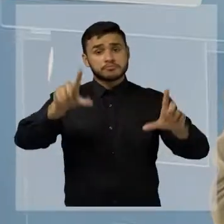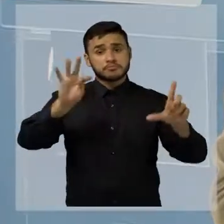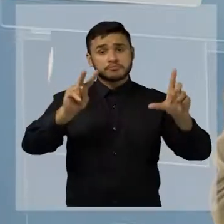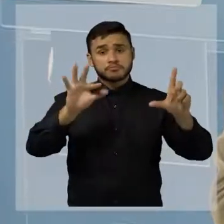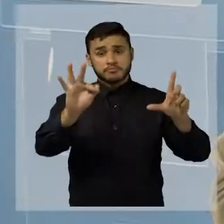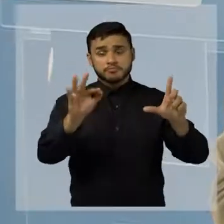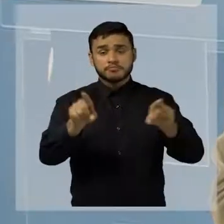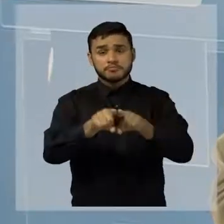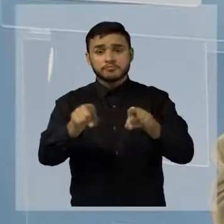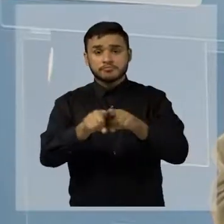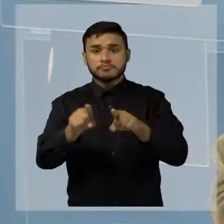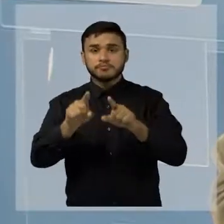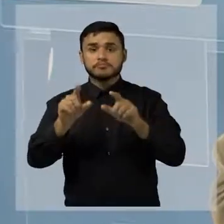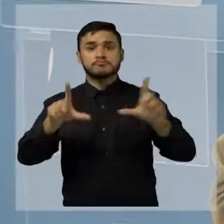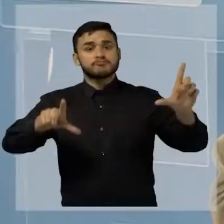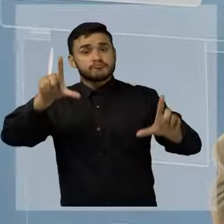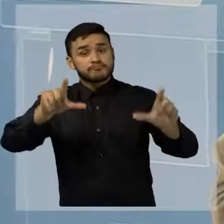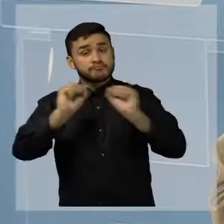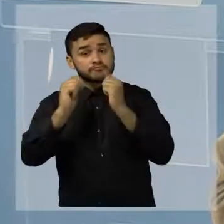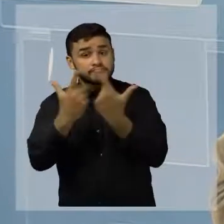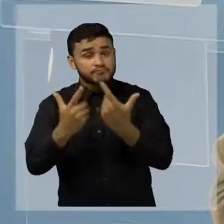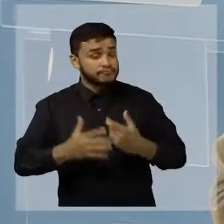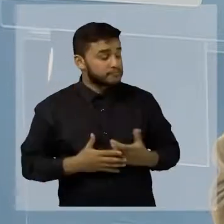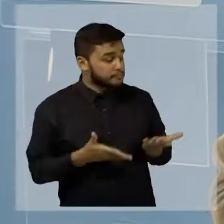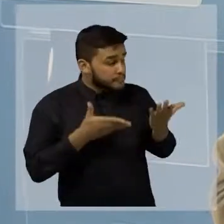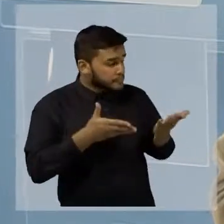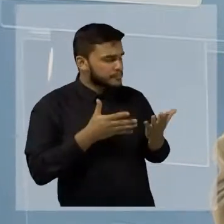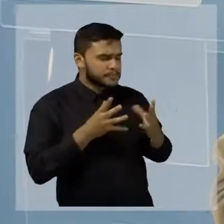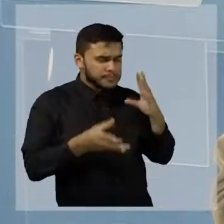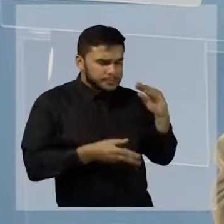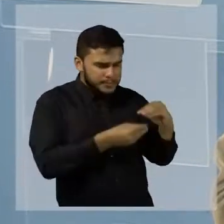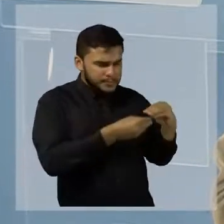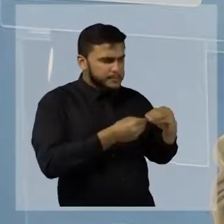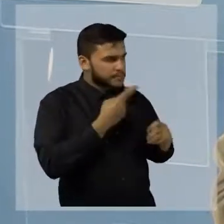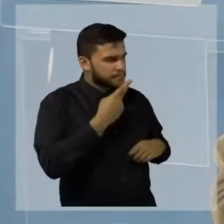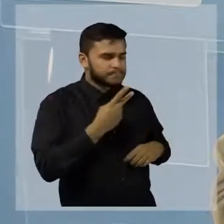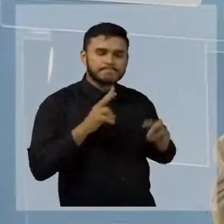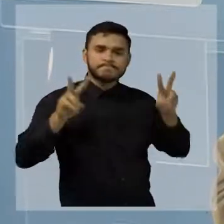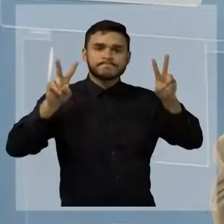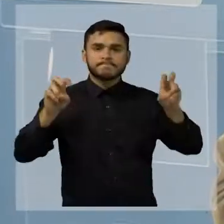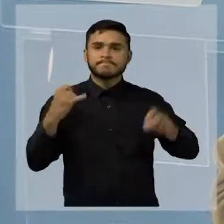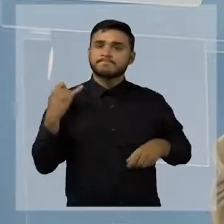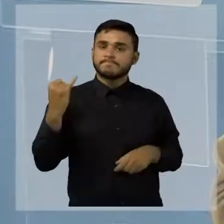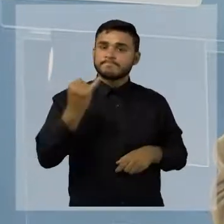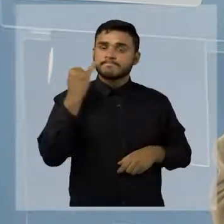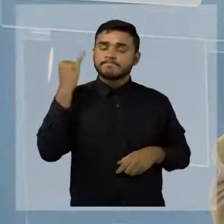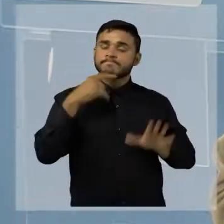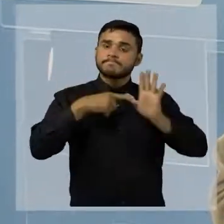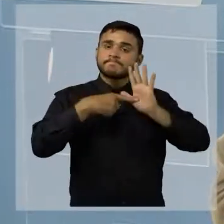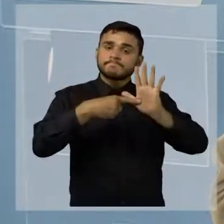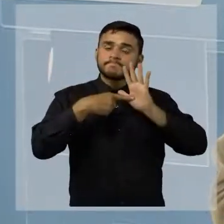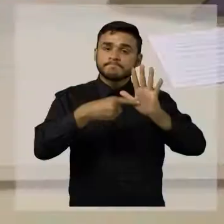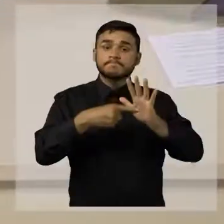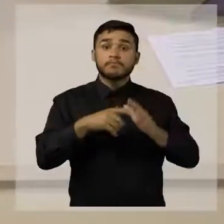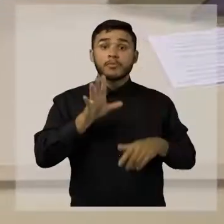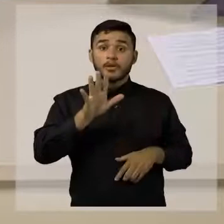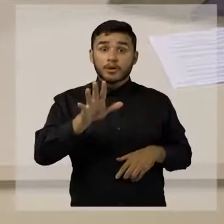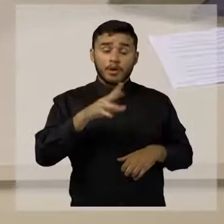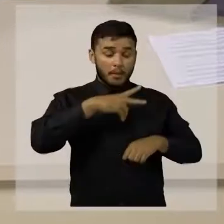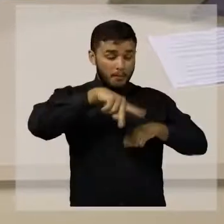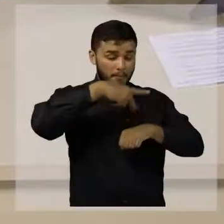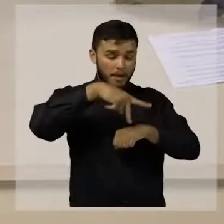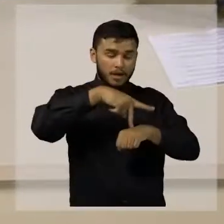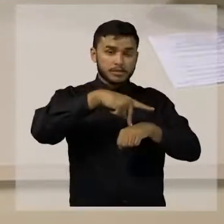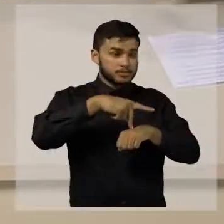ponto, já para a gente ir aqui encerrando com esse tema, que é um tema em voga, importante, a praça pública, que é